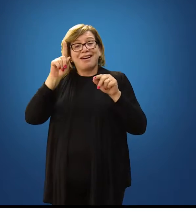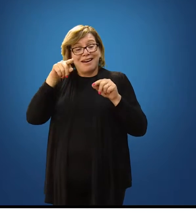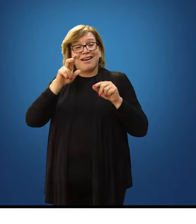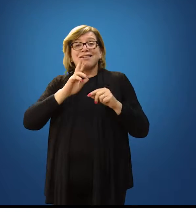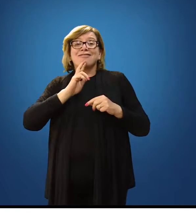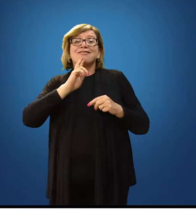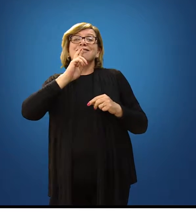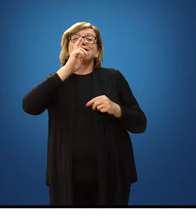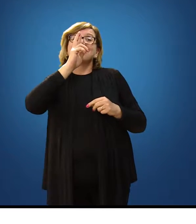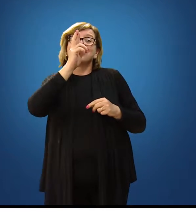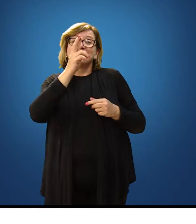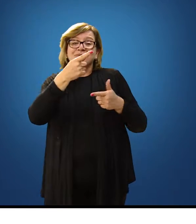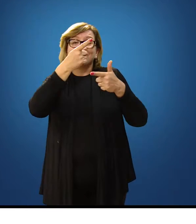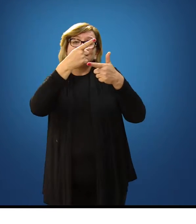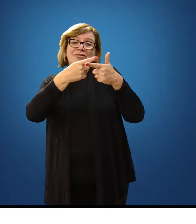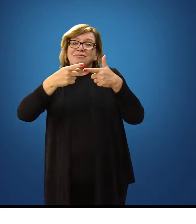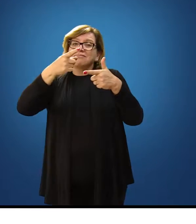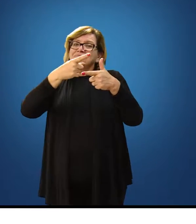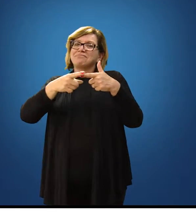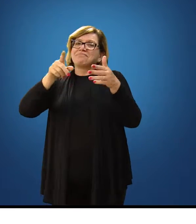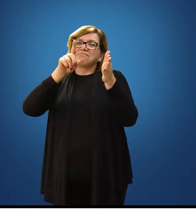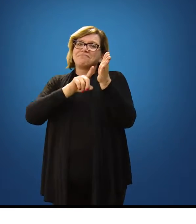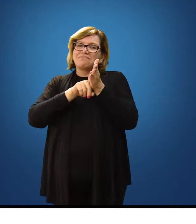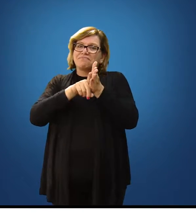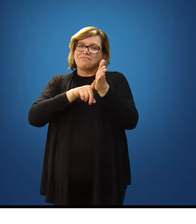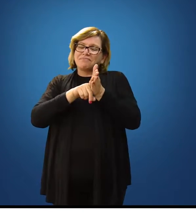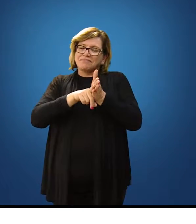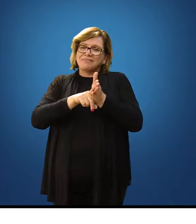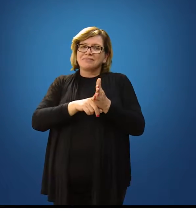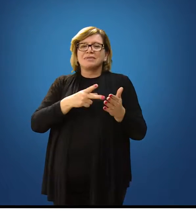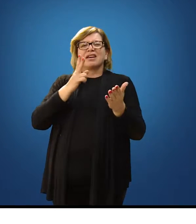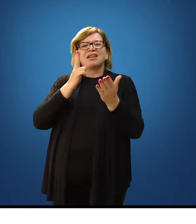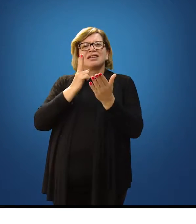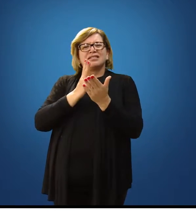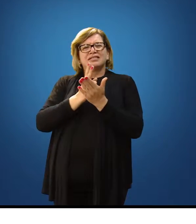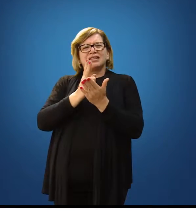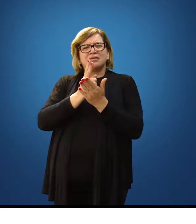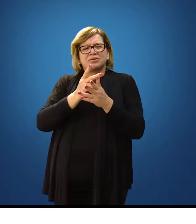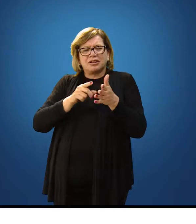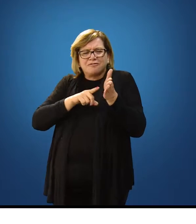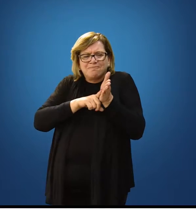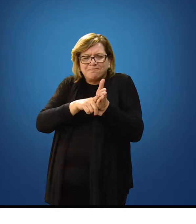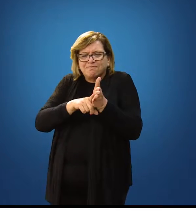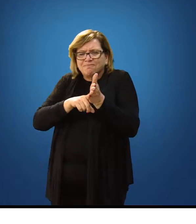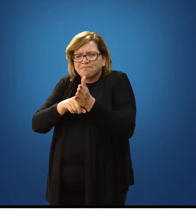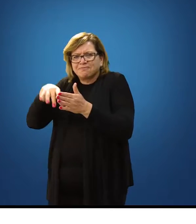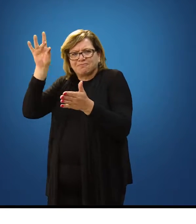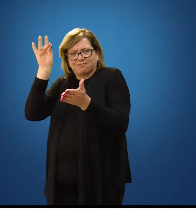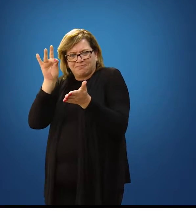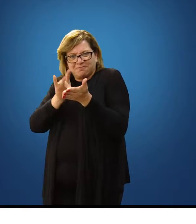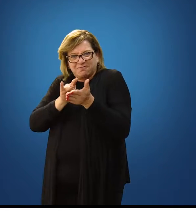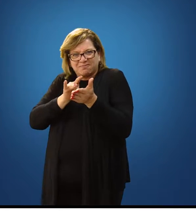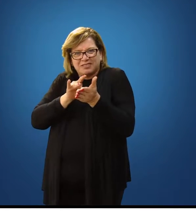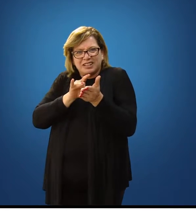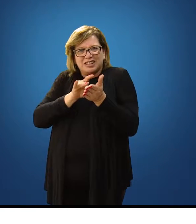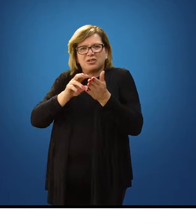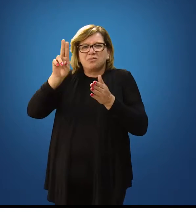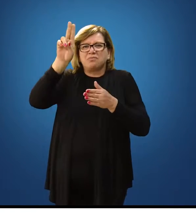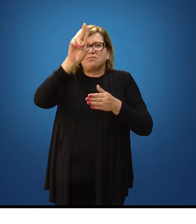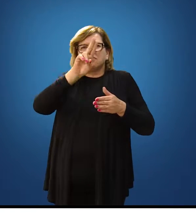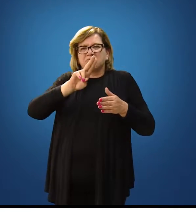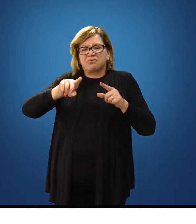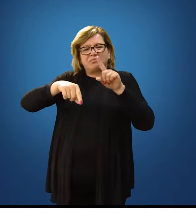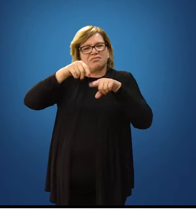resposta ao problema de pesquisa. Normalmente, quando coletamos dados na realidade, utilizando